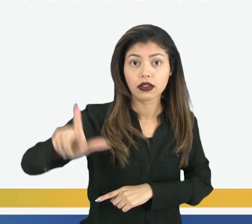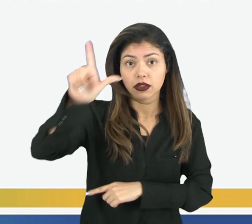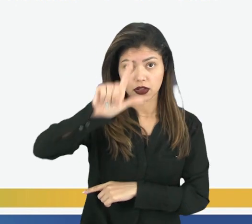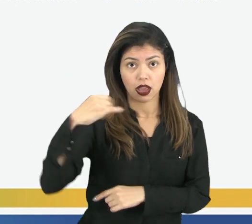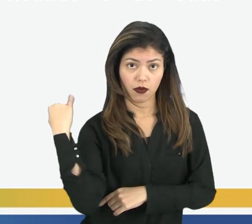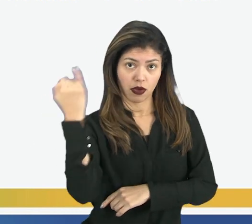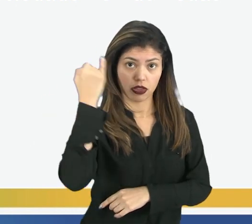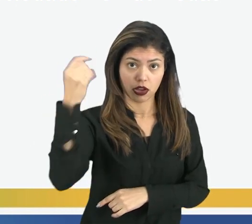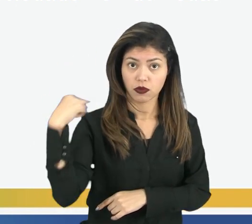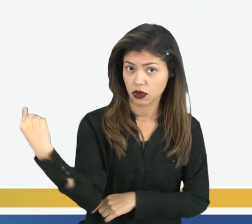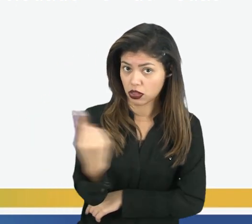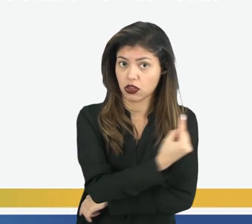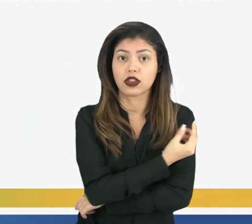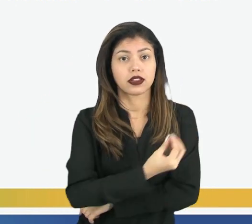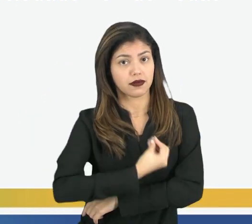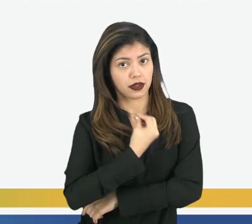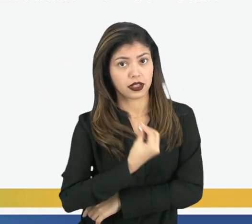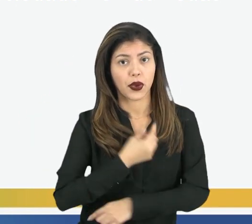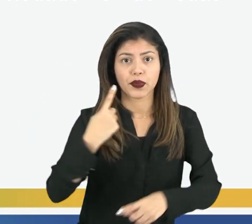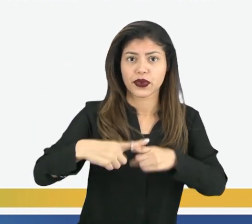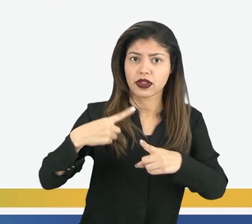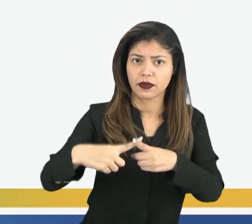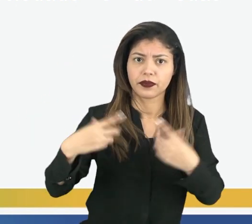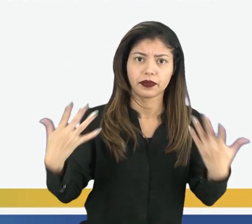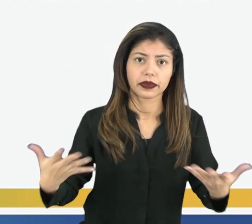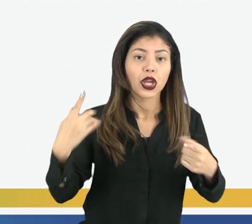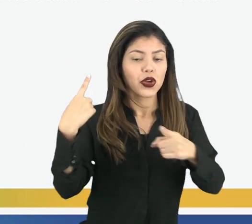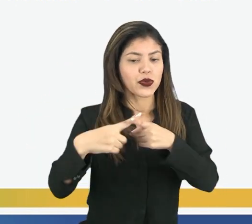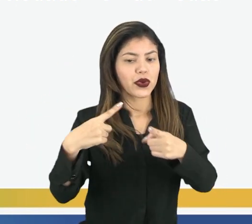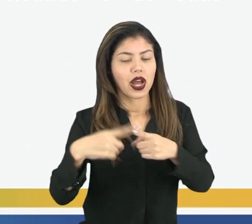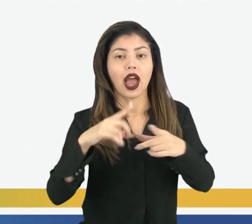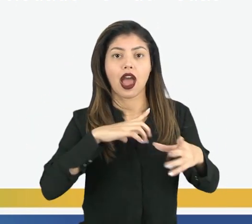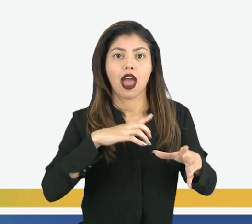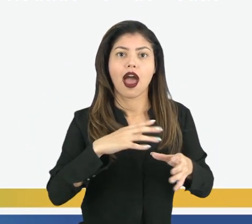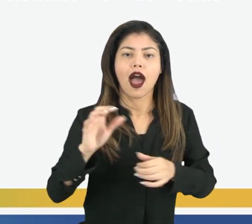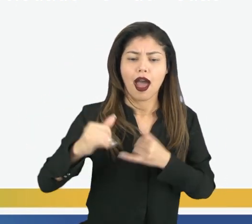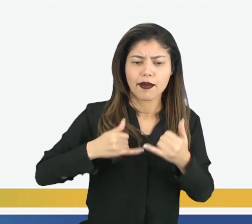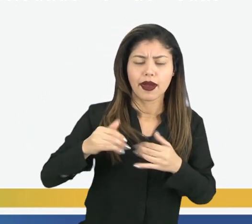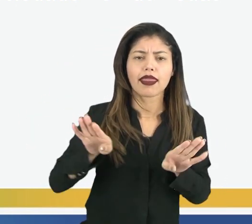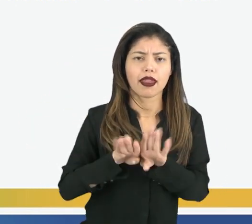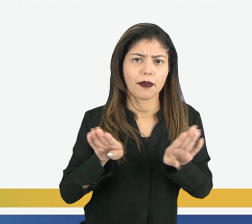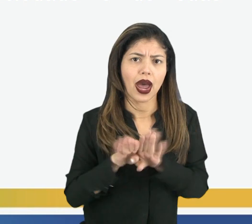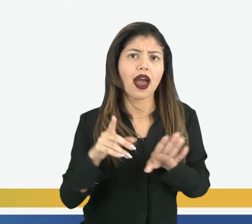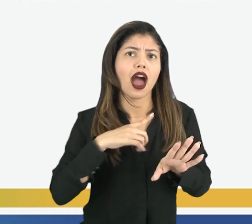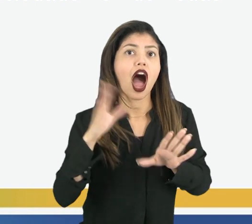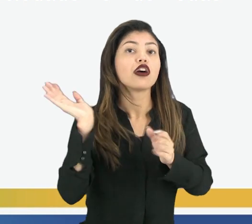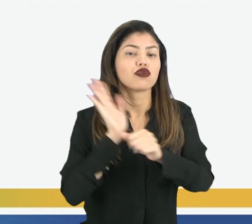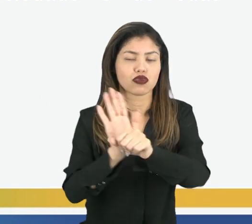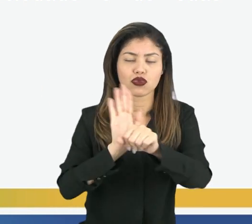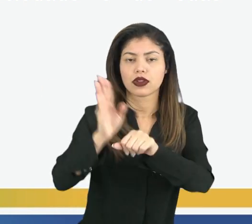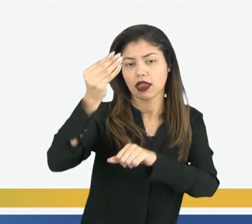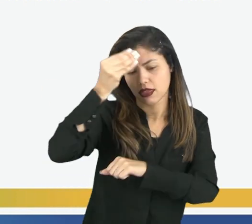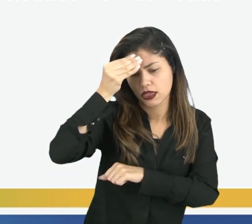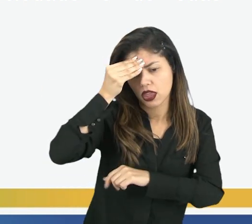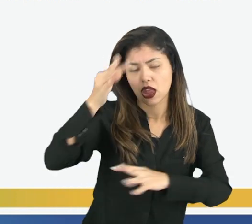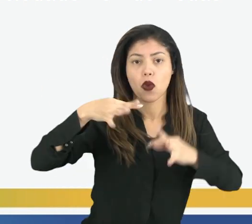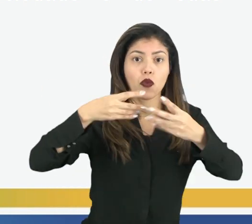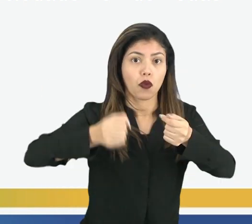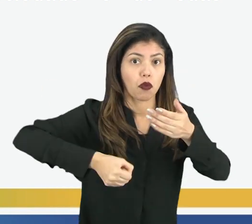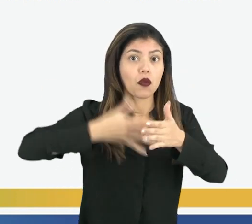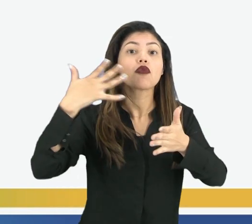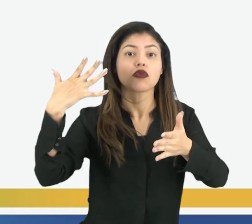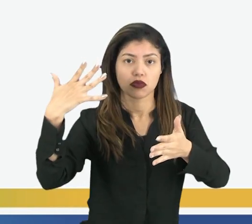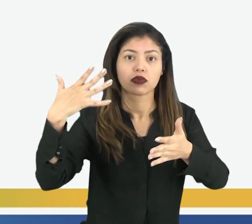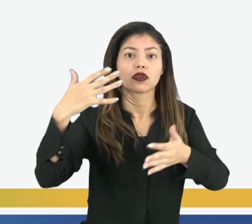é importante para a nossa vida. Porque, além do entretenimento, ela também nos ajuda a compreender muitos fenômenos